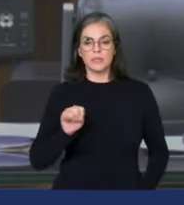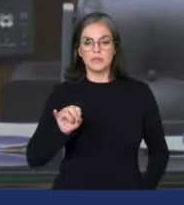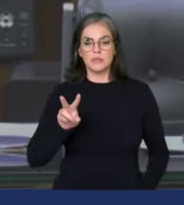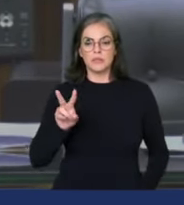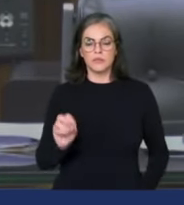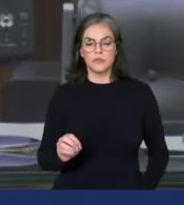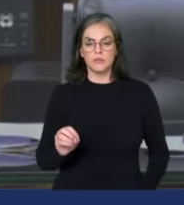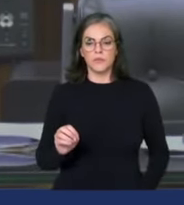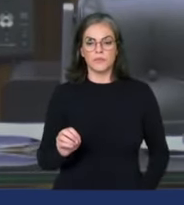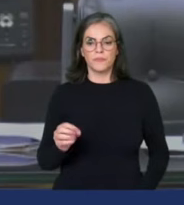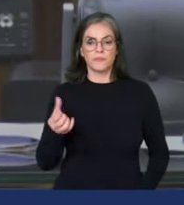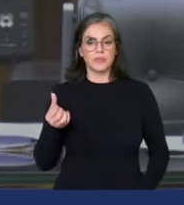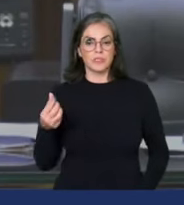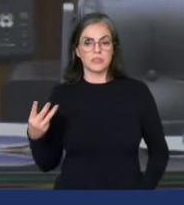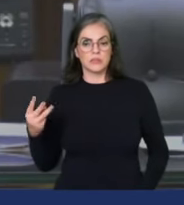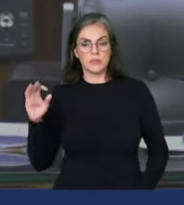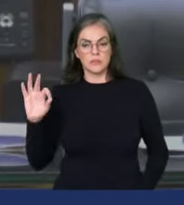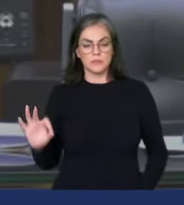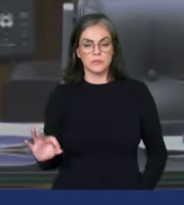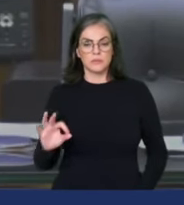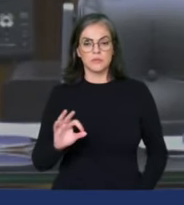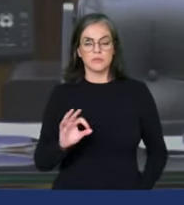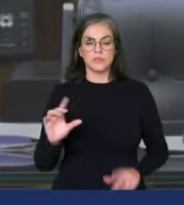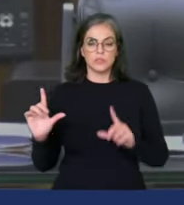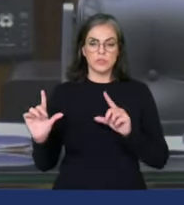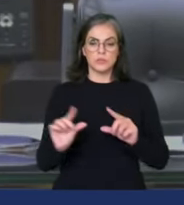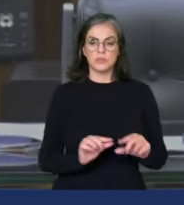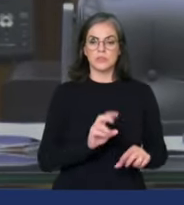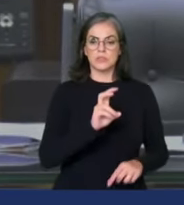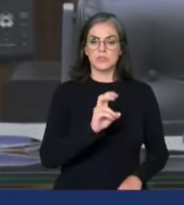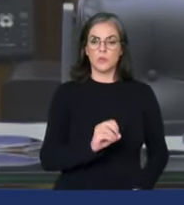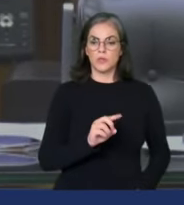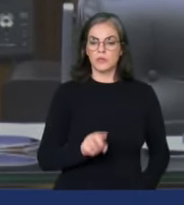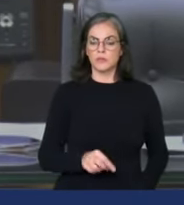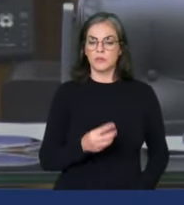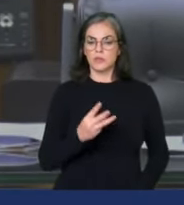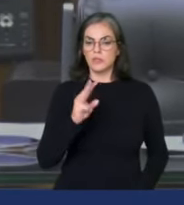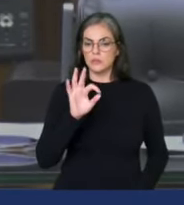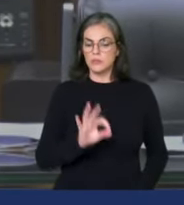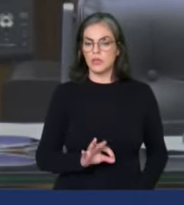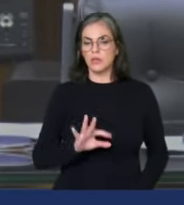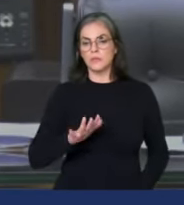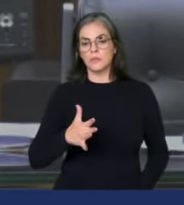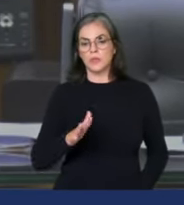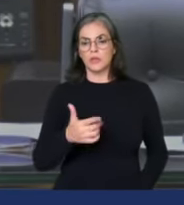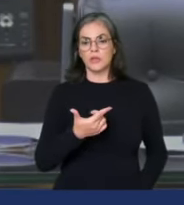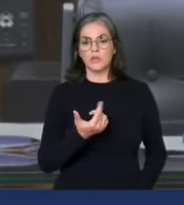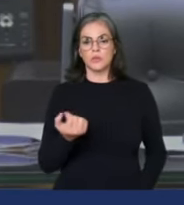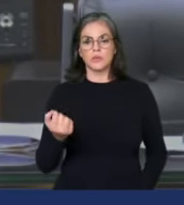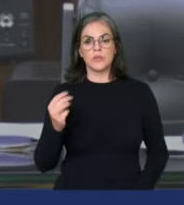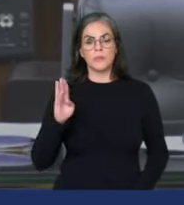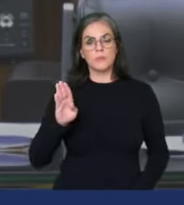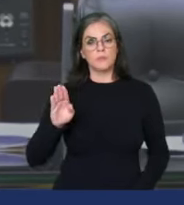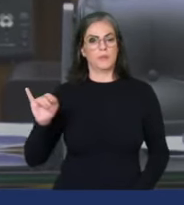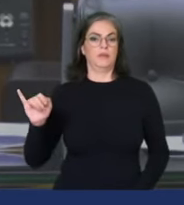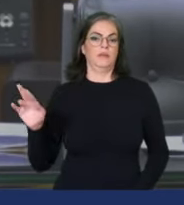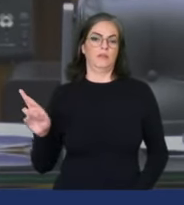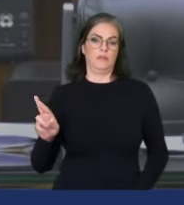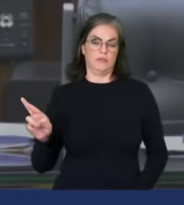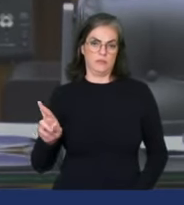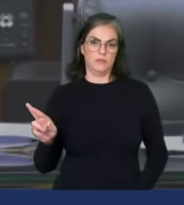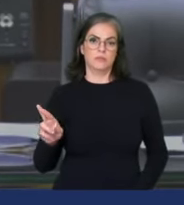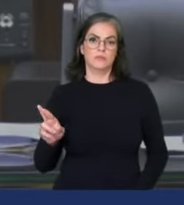de 63 para 50,3 vão na ordem de 200 bilhões de reais que